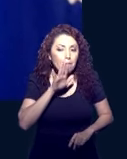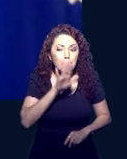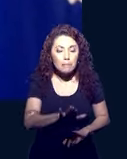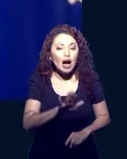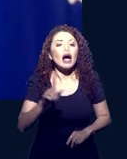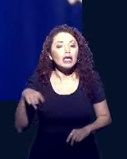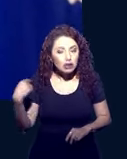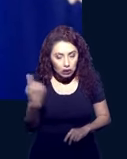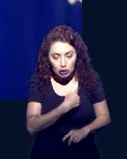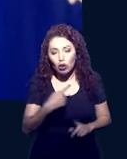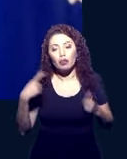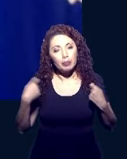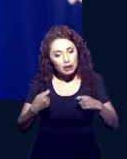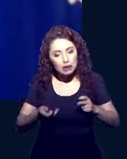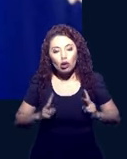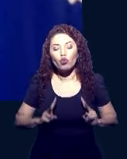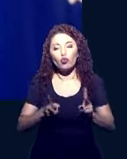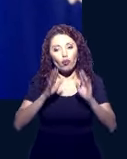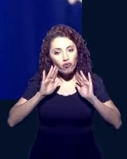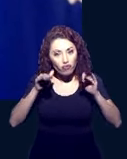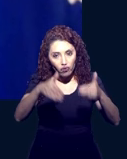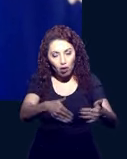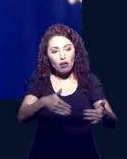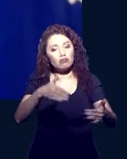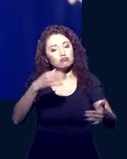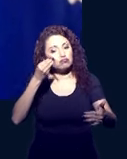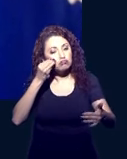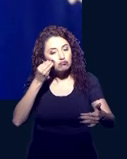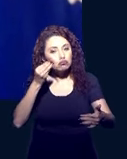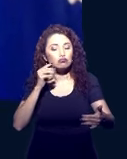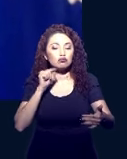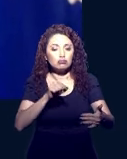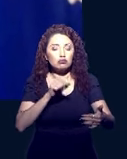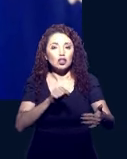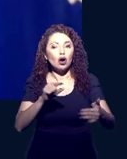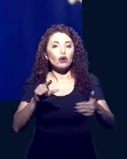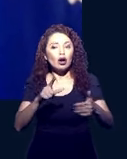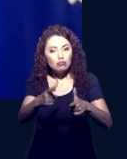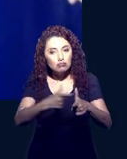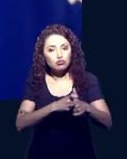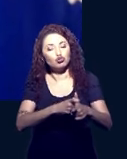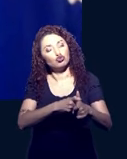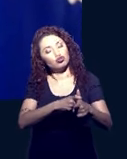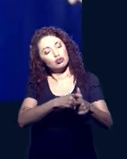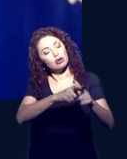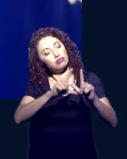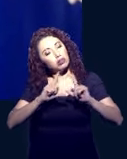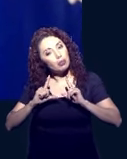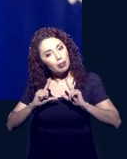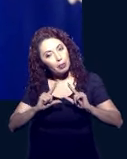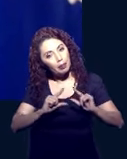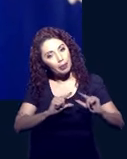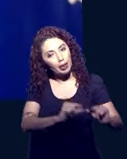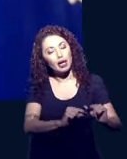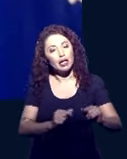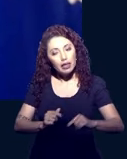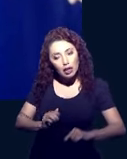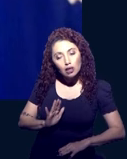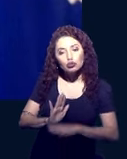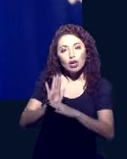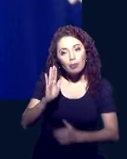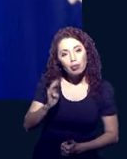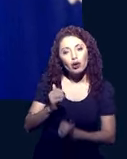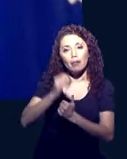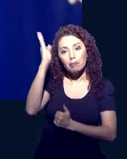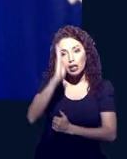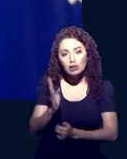tônica do encaminhamento da busca eh do do combate ao déficit público e do crescimento do Brasil e do crescimento de receitas